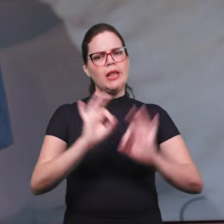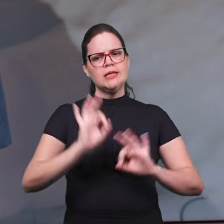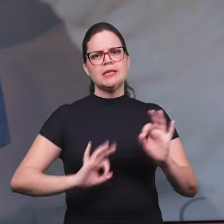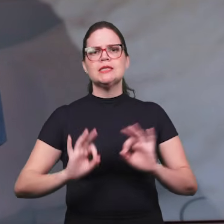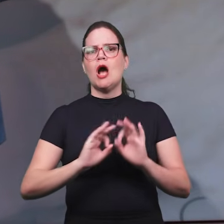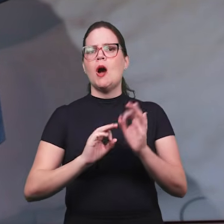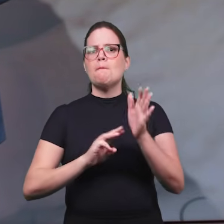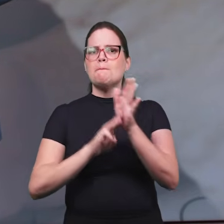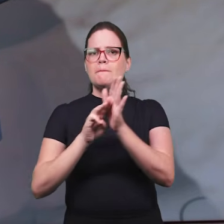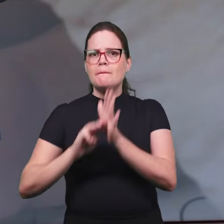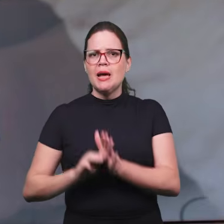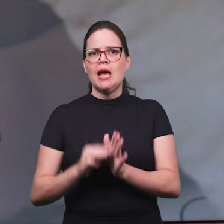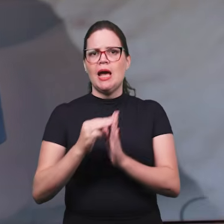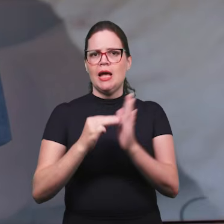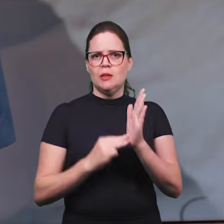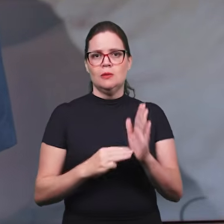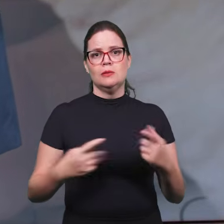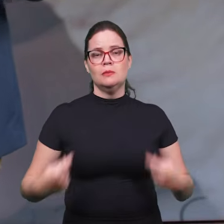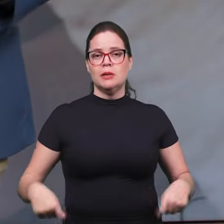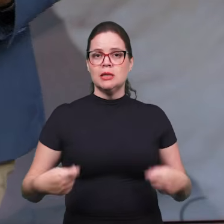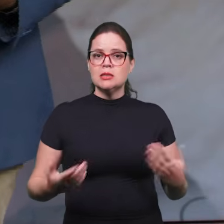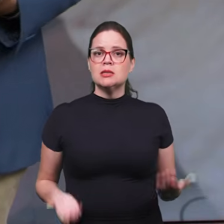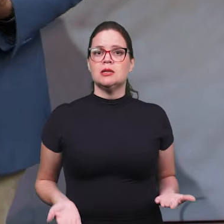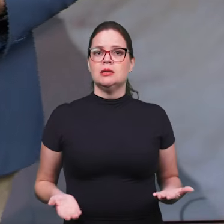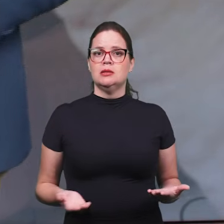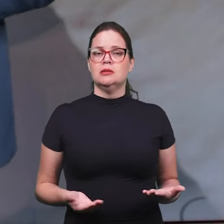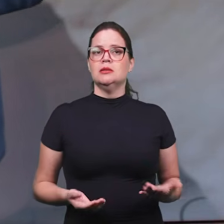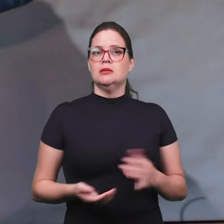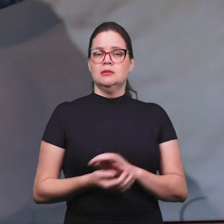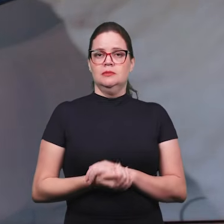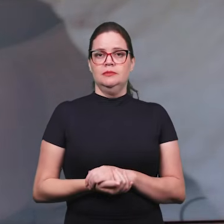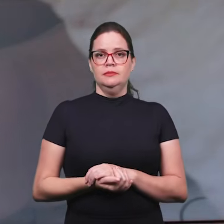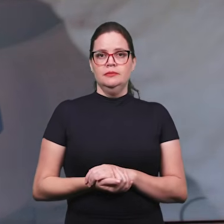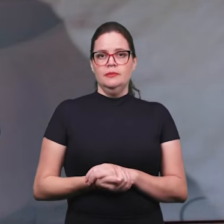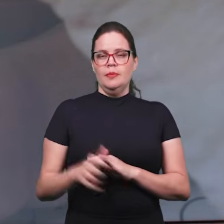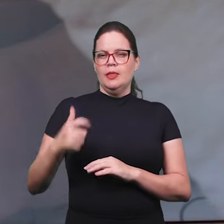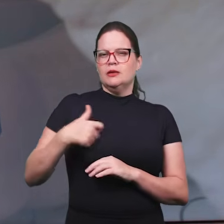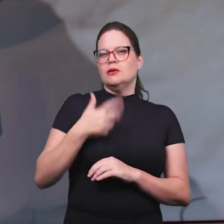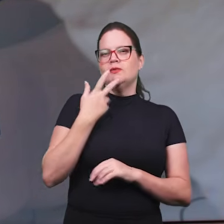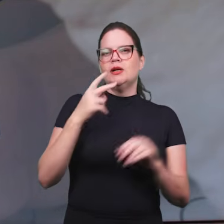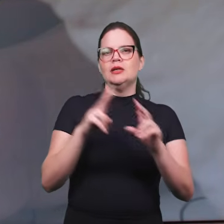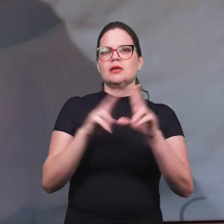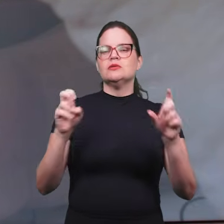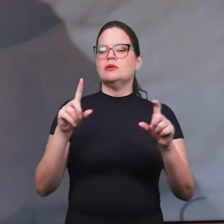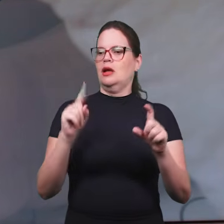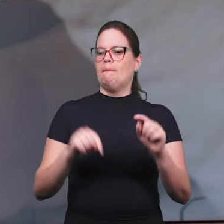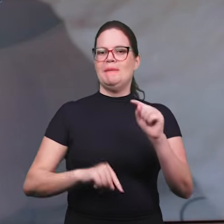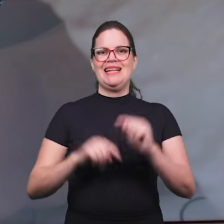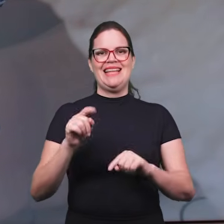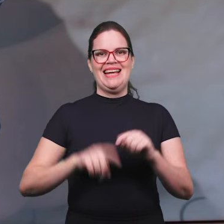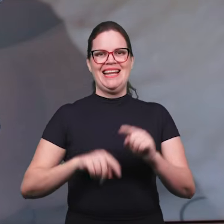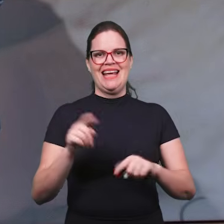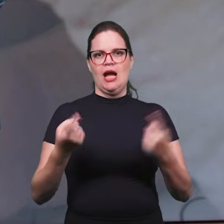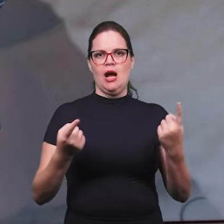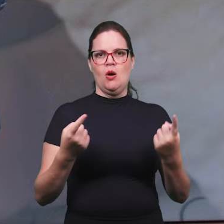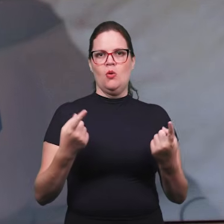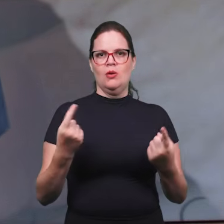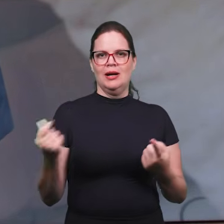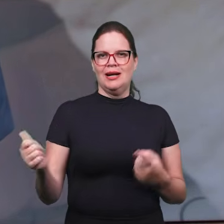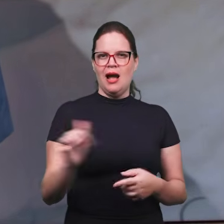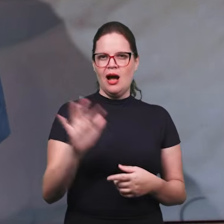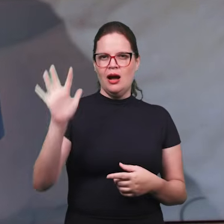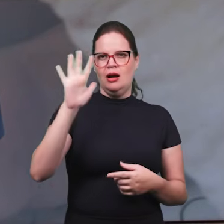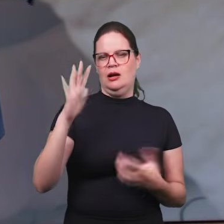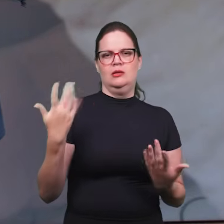De organização. Você precisa de método de estudos. E eu não estou falando aqui de ferramentas